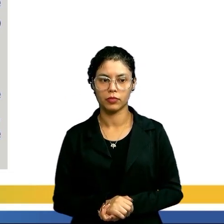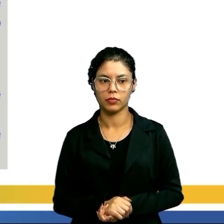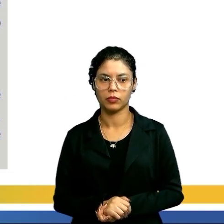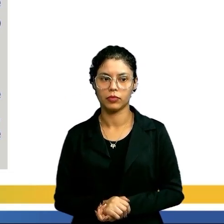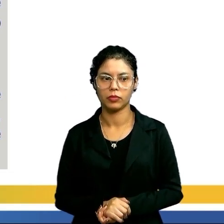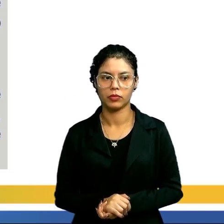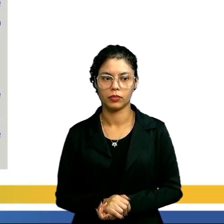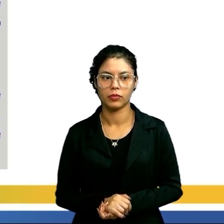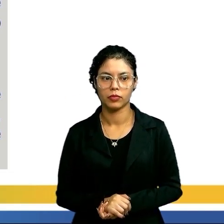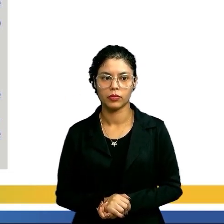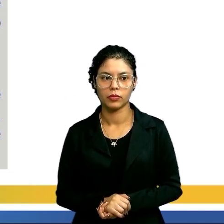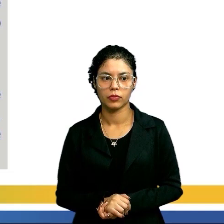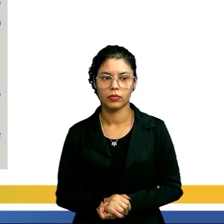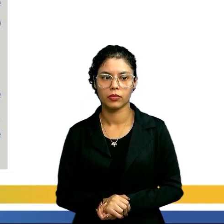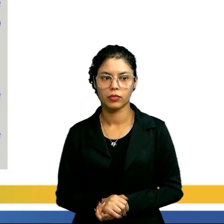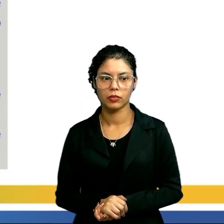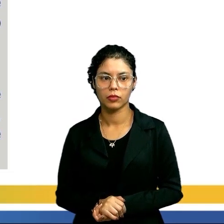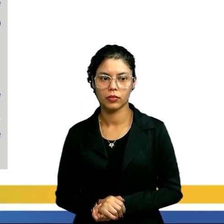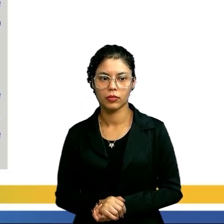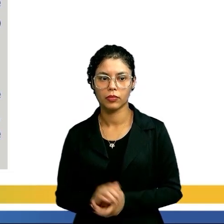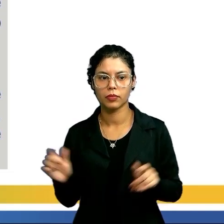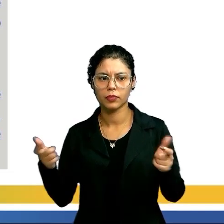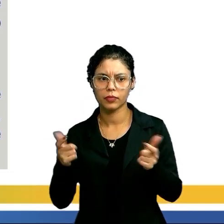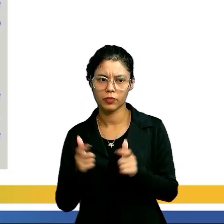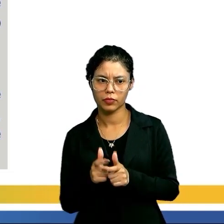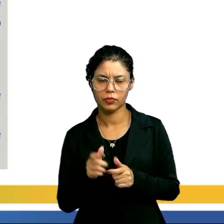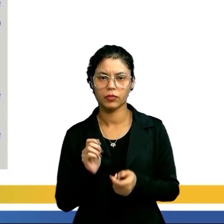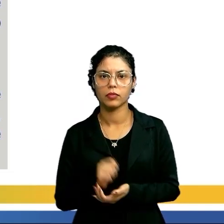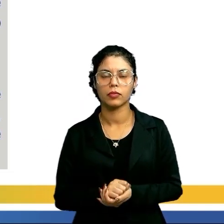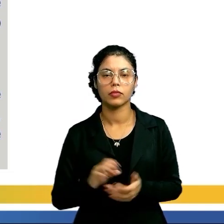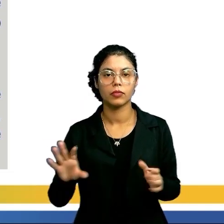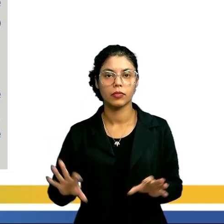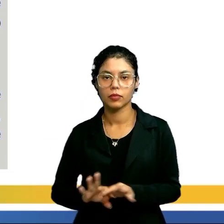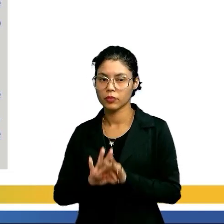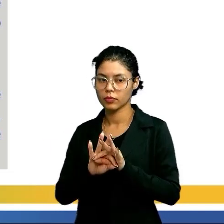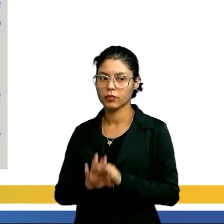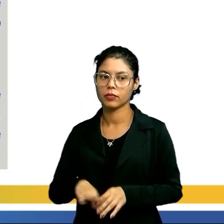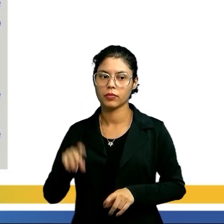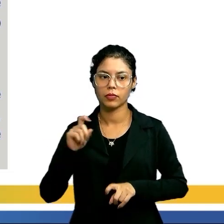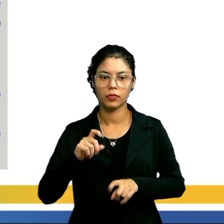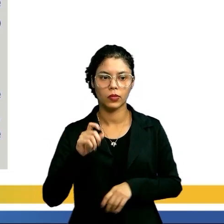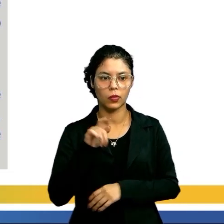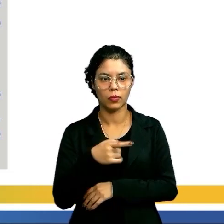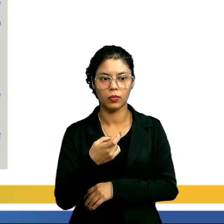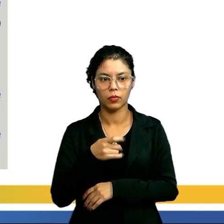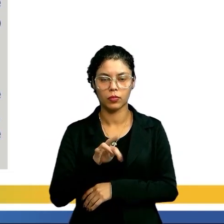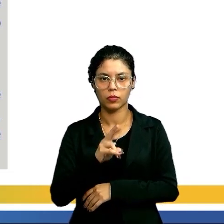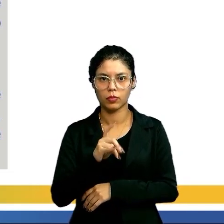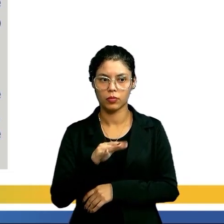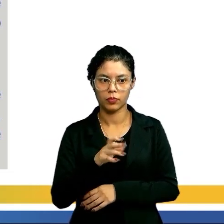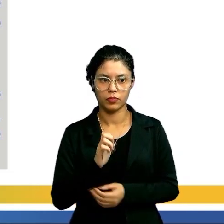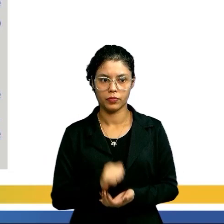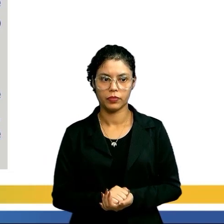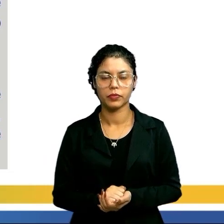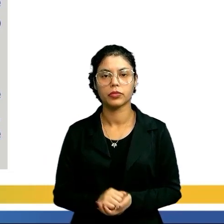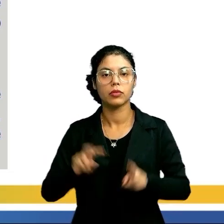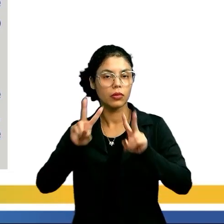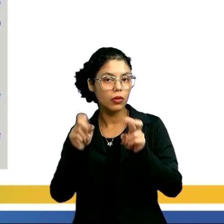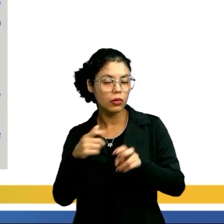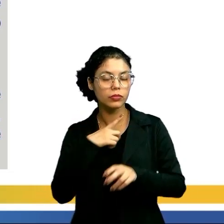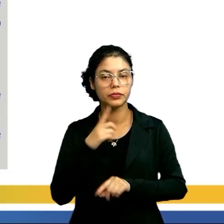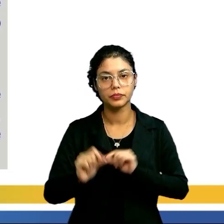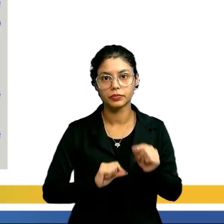Bom, então, minorias em relação à sexualidade. Ao que